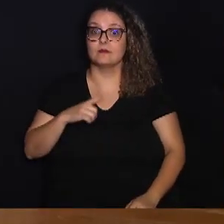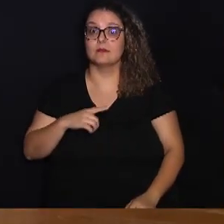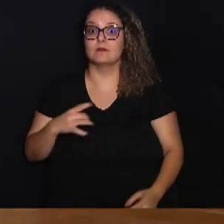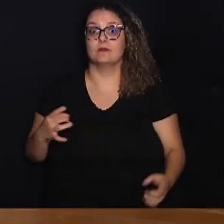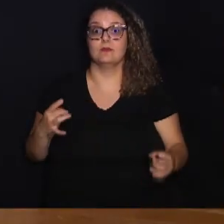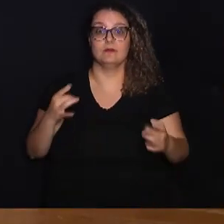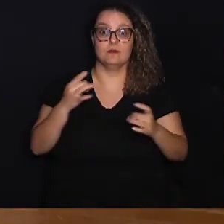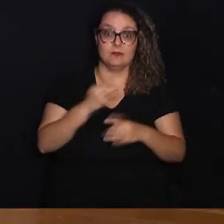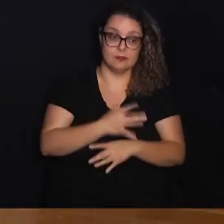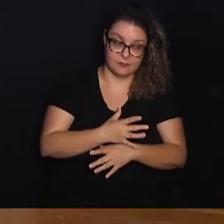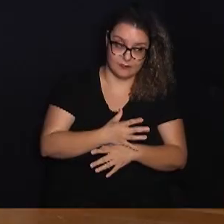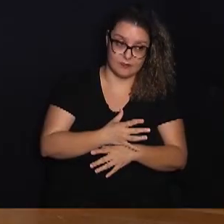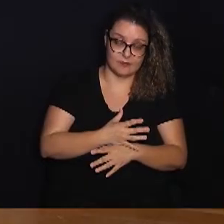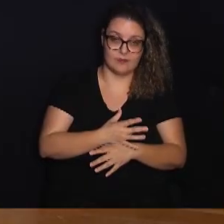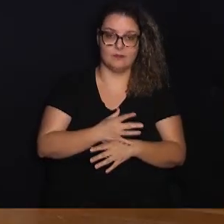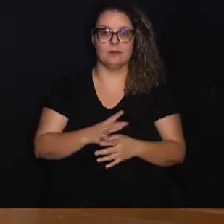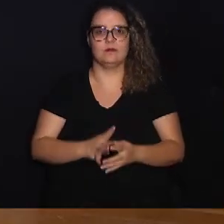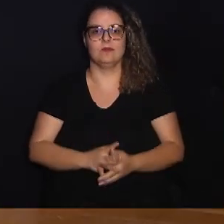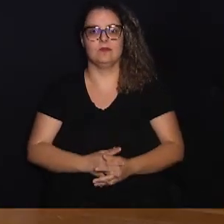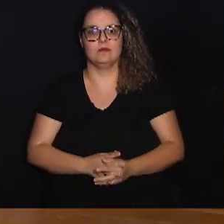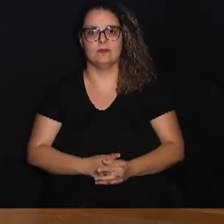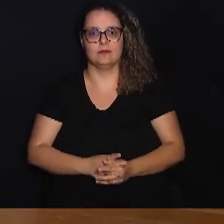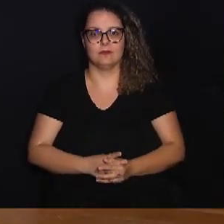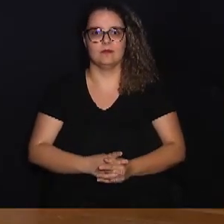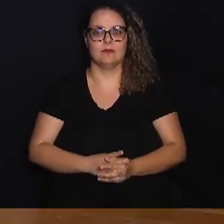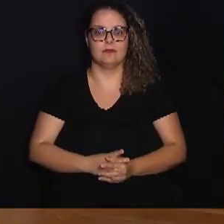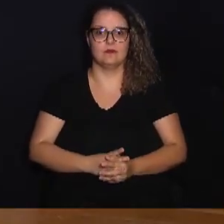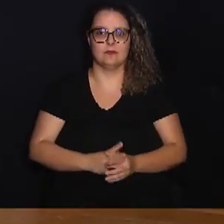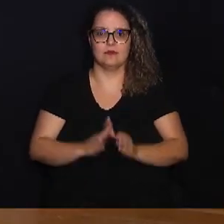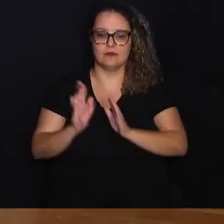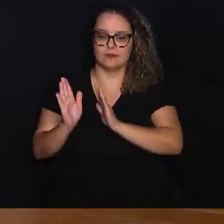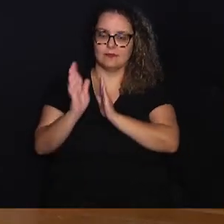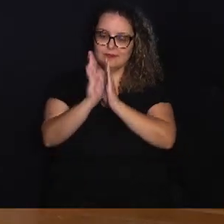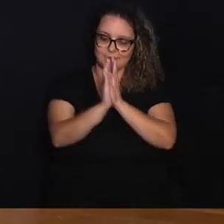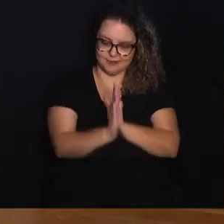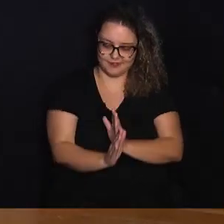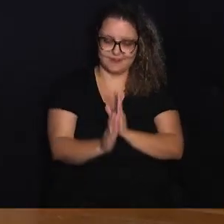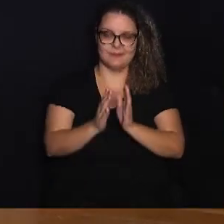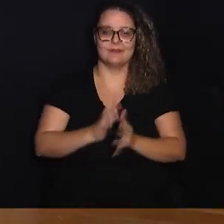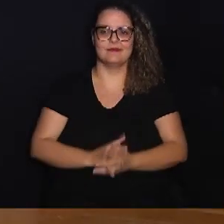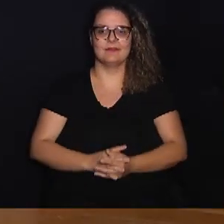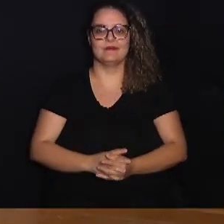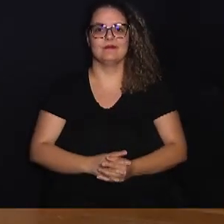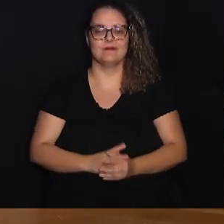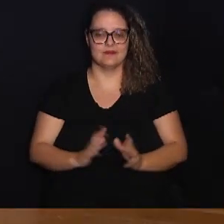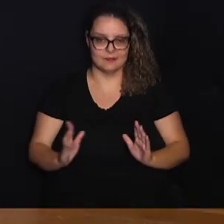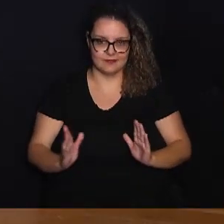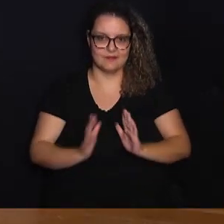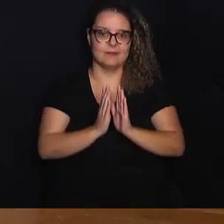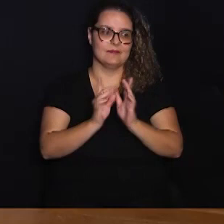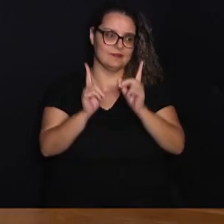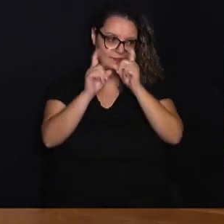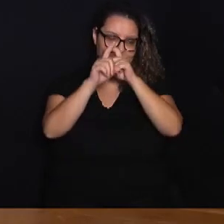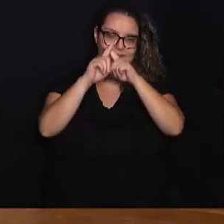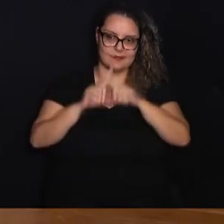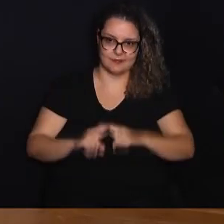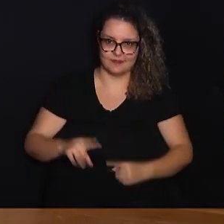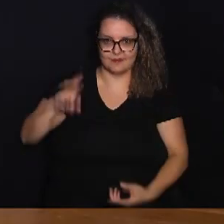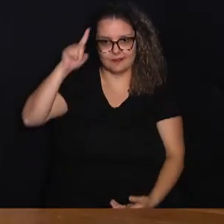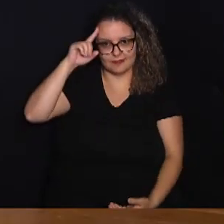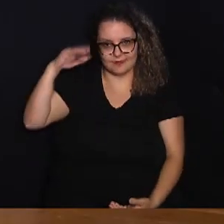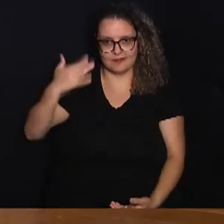prontos, mais, digamos assim, mais alinhados para encarar esses desafios da vida. Então, todo